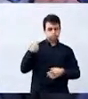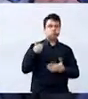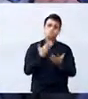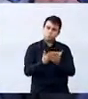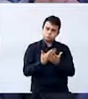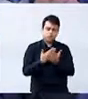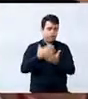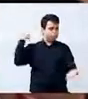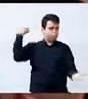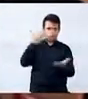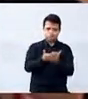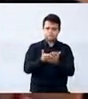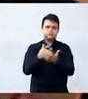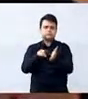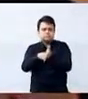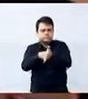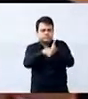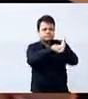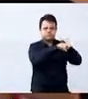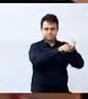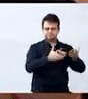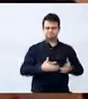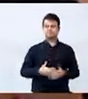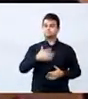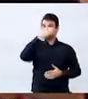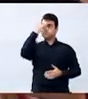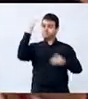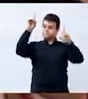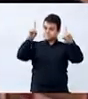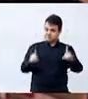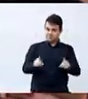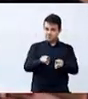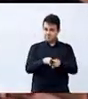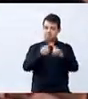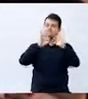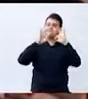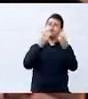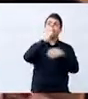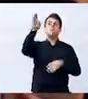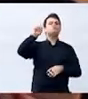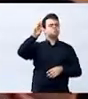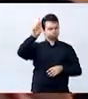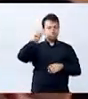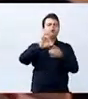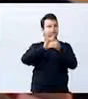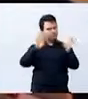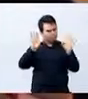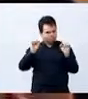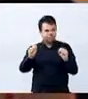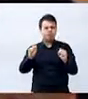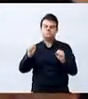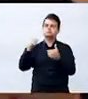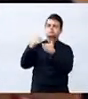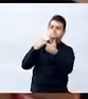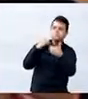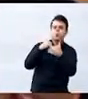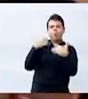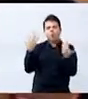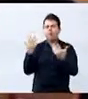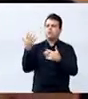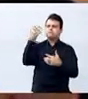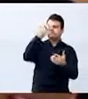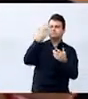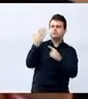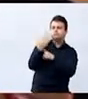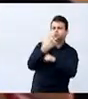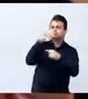não paramos, né? Pessoas com deficiências e familiares podem recorrer ao SUS quando precisarem de orientação, prevenção,